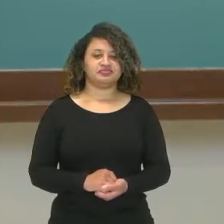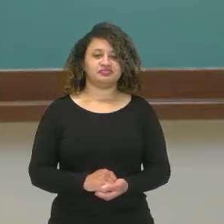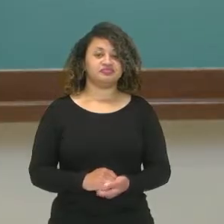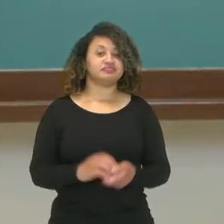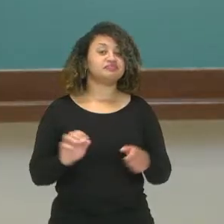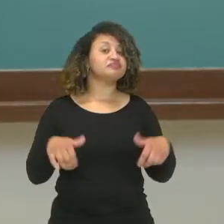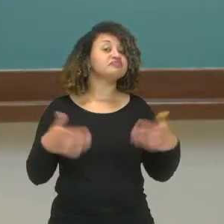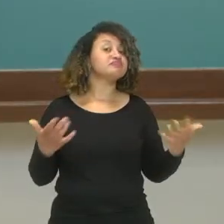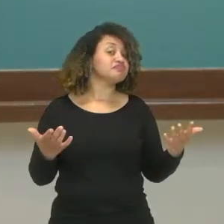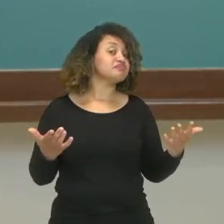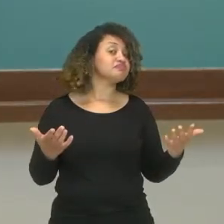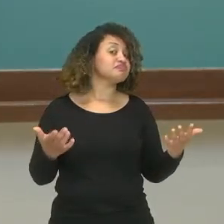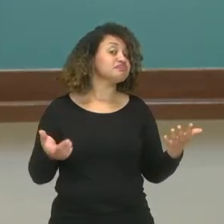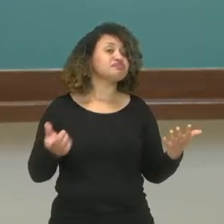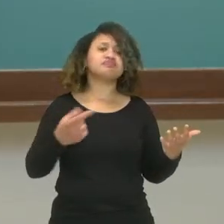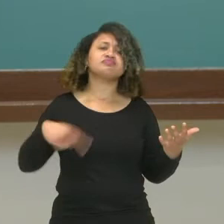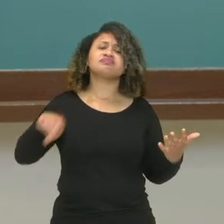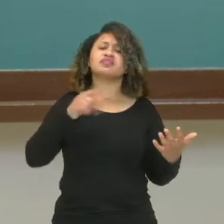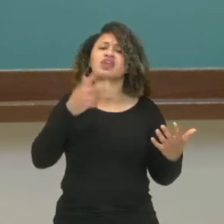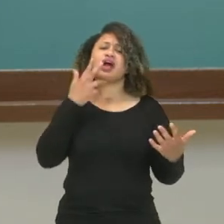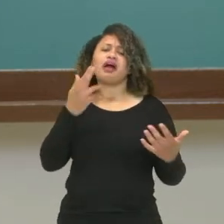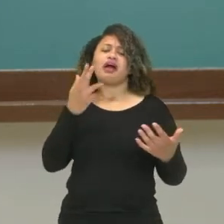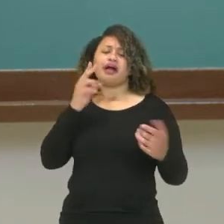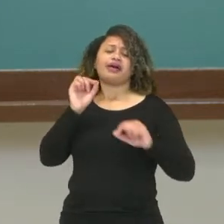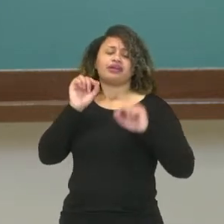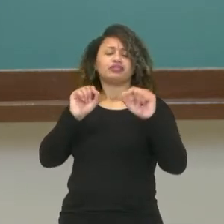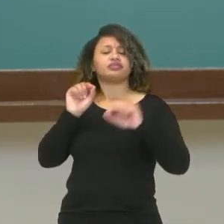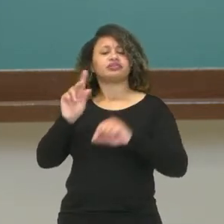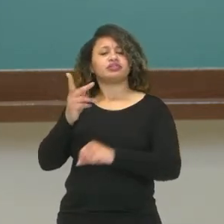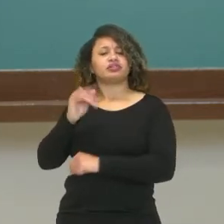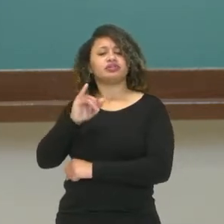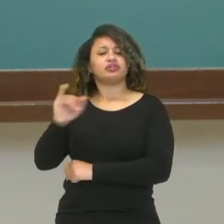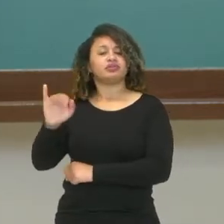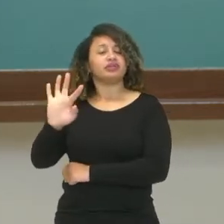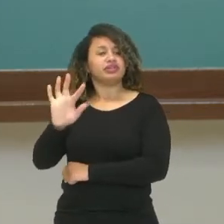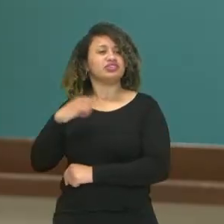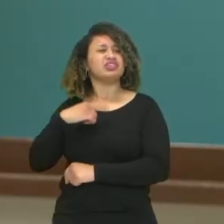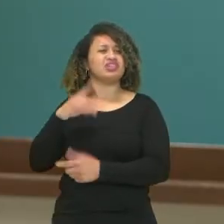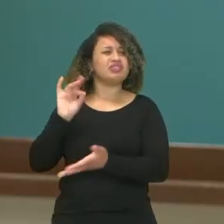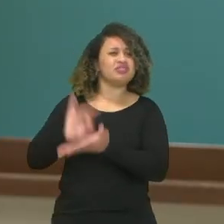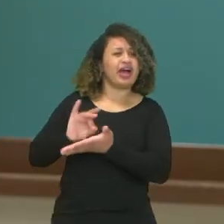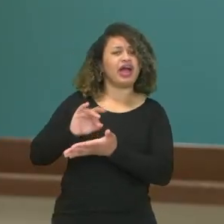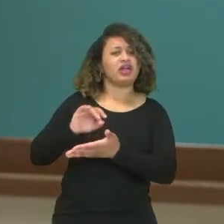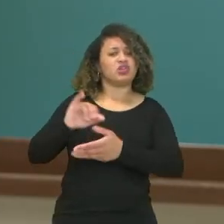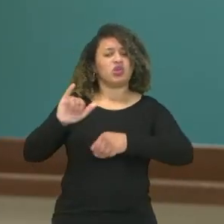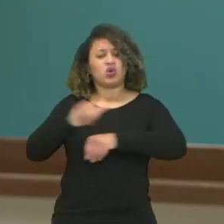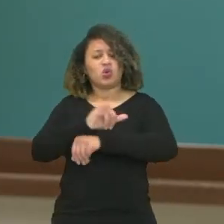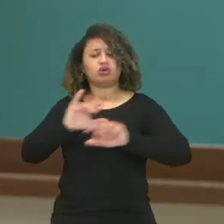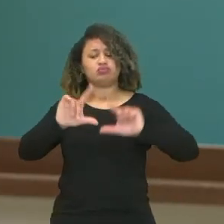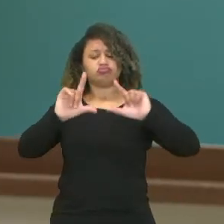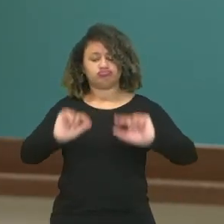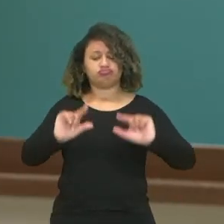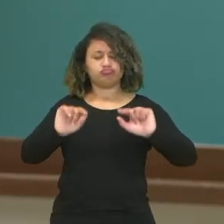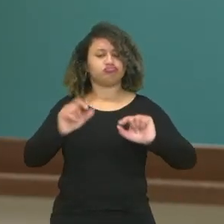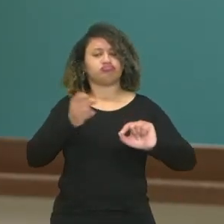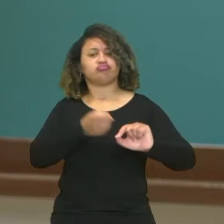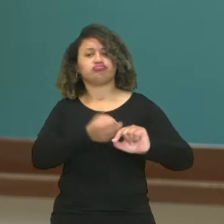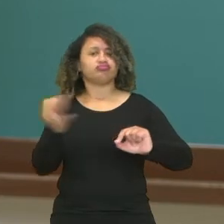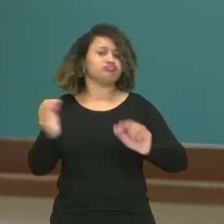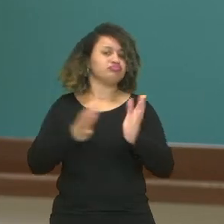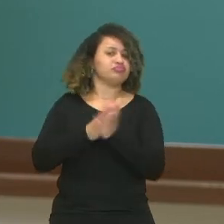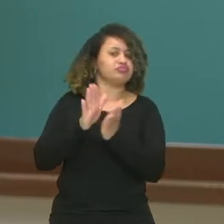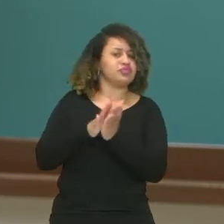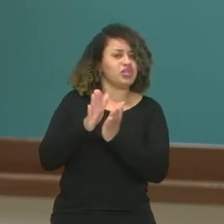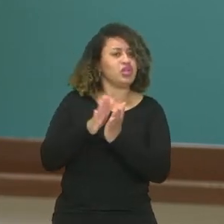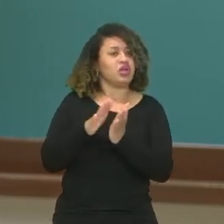E aí? Vocês acham que o HIIT realmente queima tudo isso de gordura que um